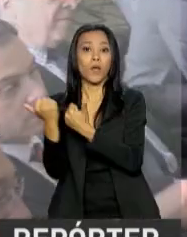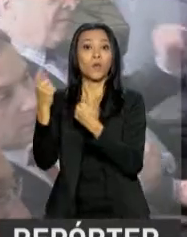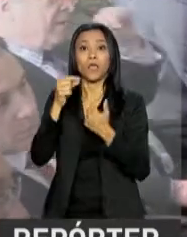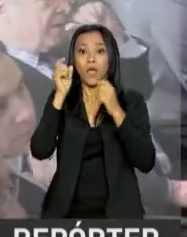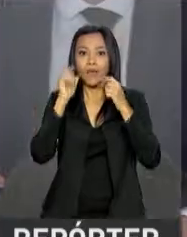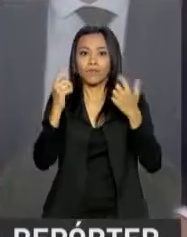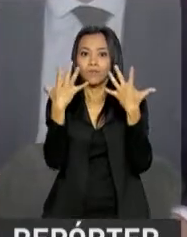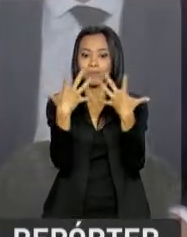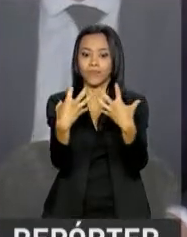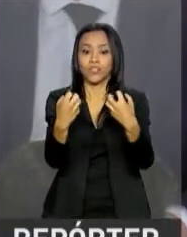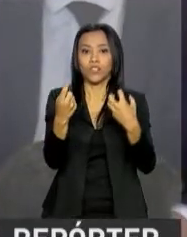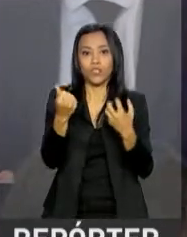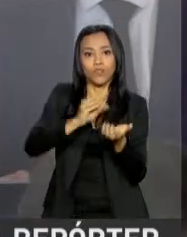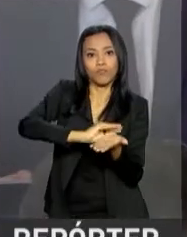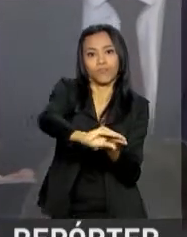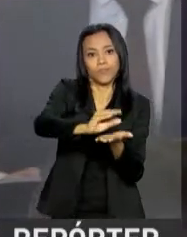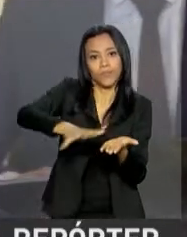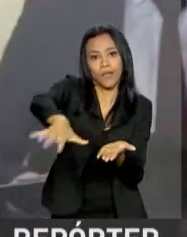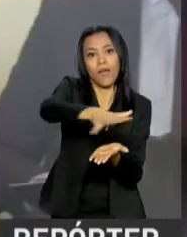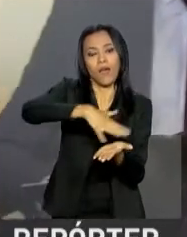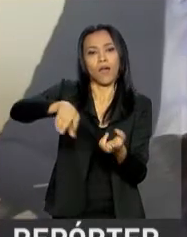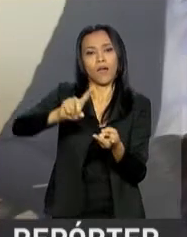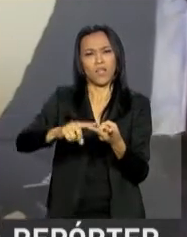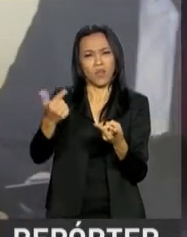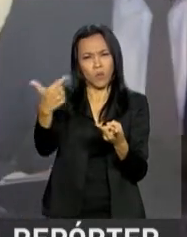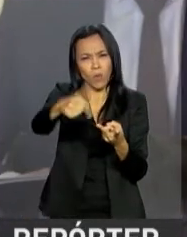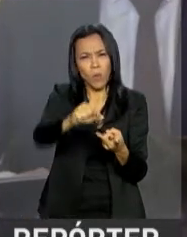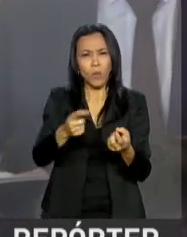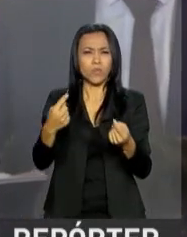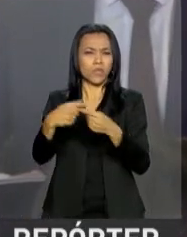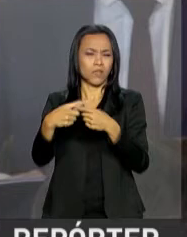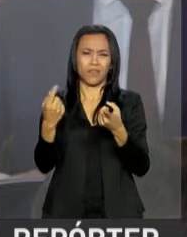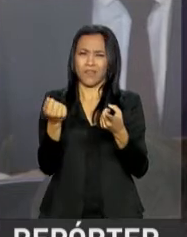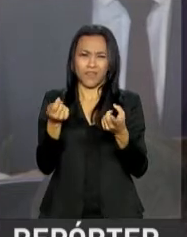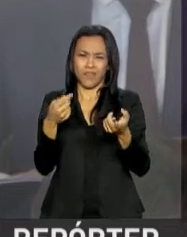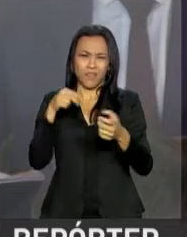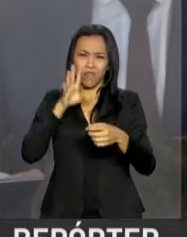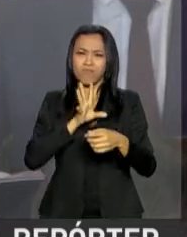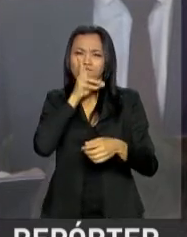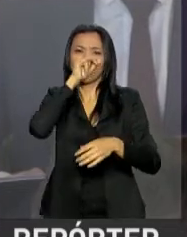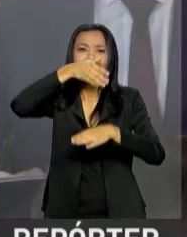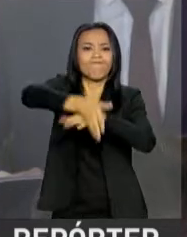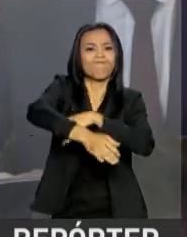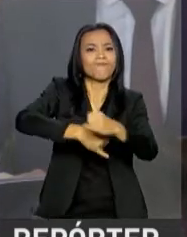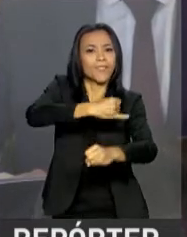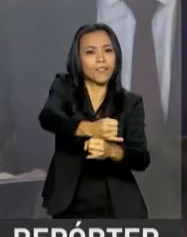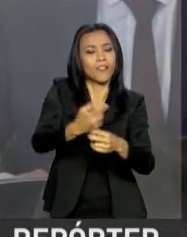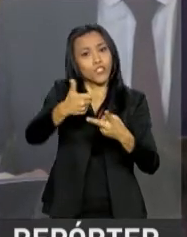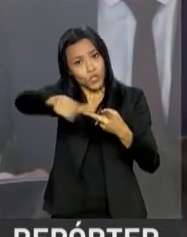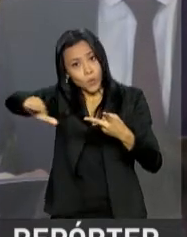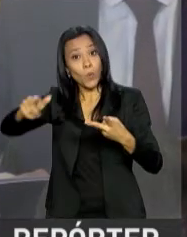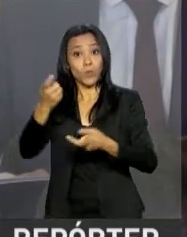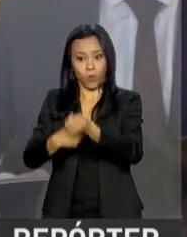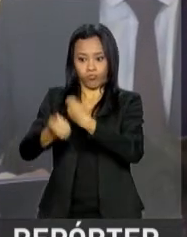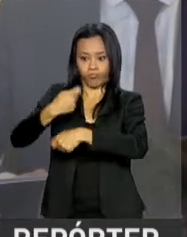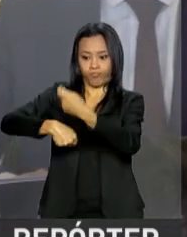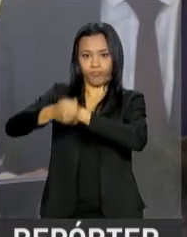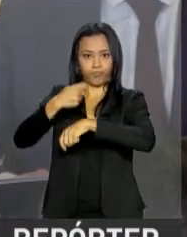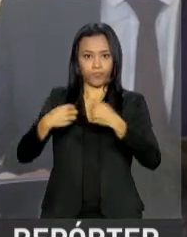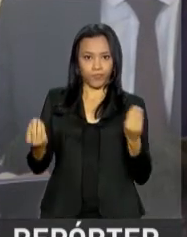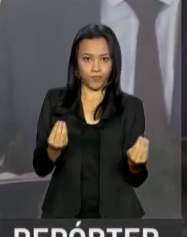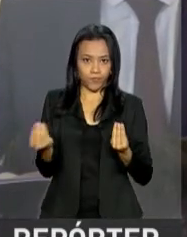para inovação combater ataques cibernéticos e promover o empreendedorismo a cama colchão ship to